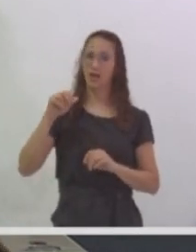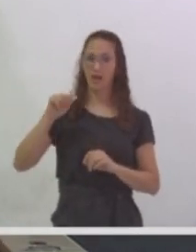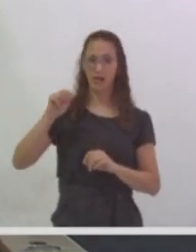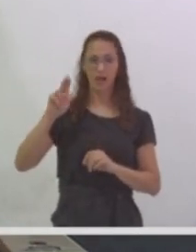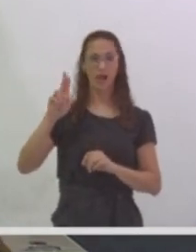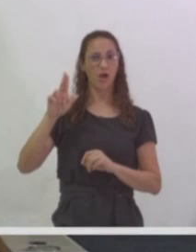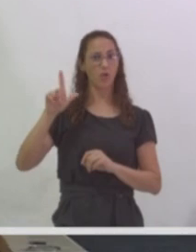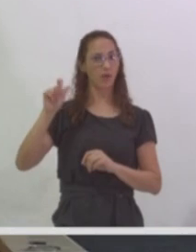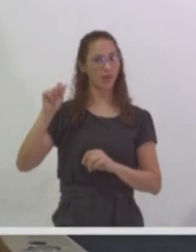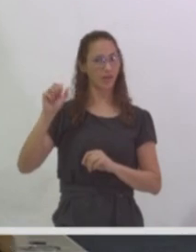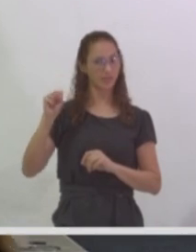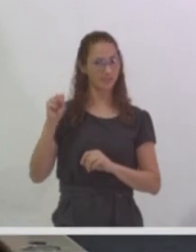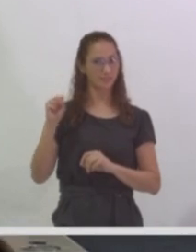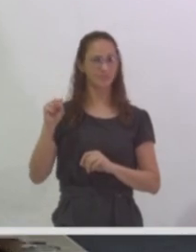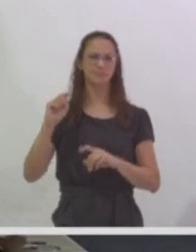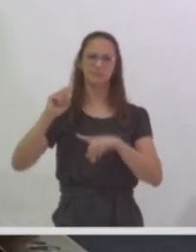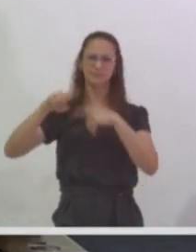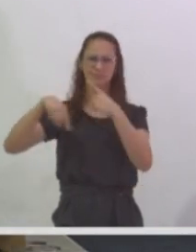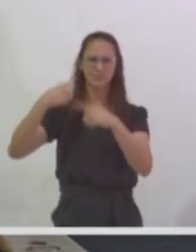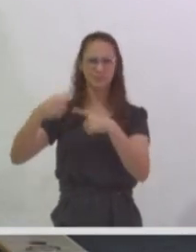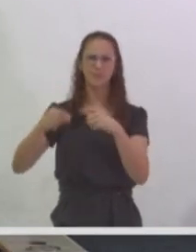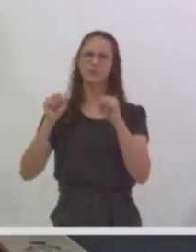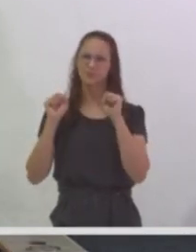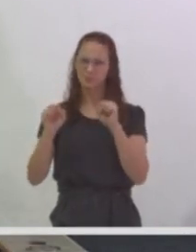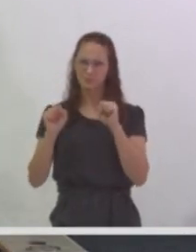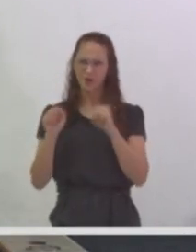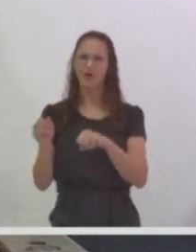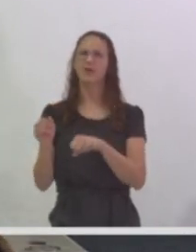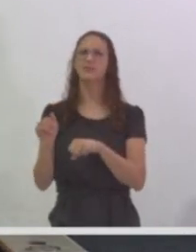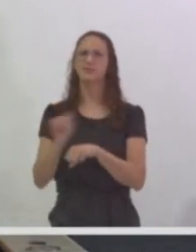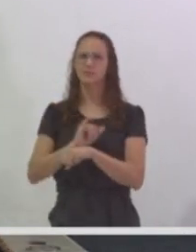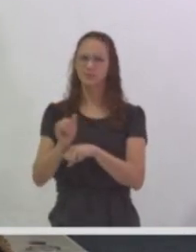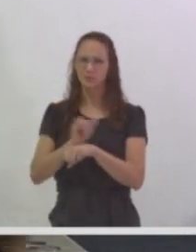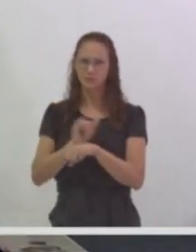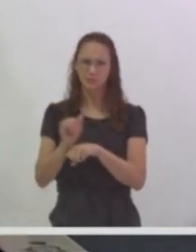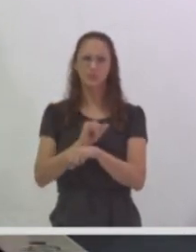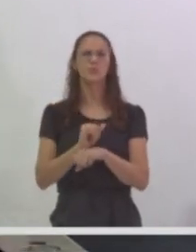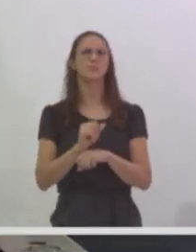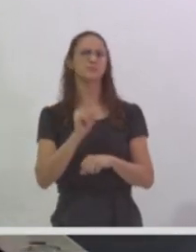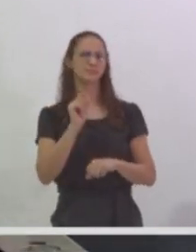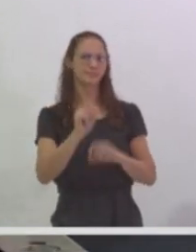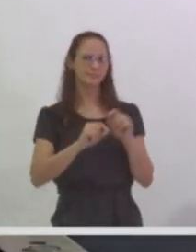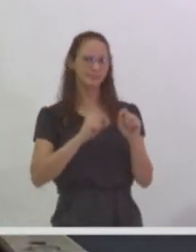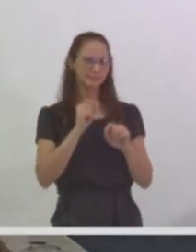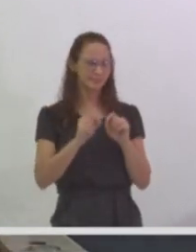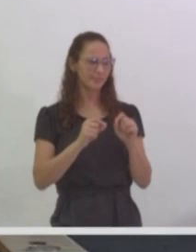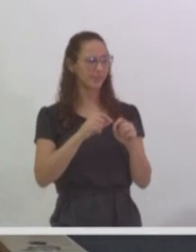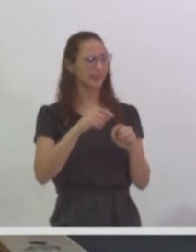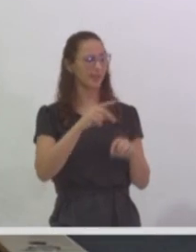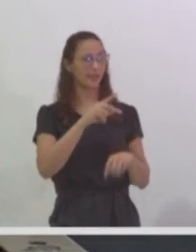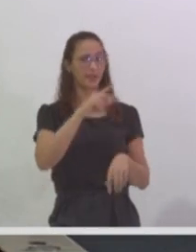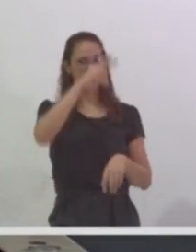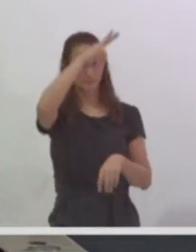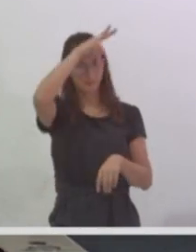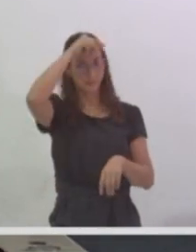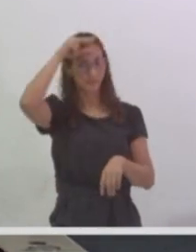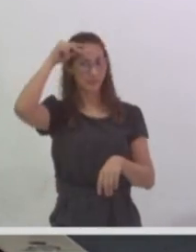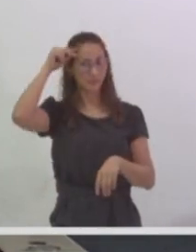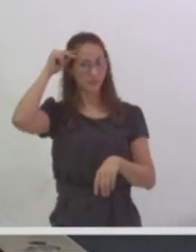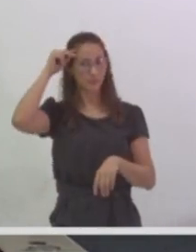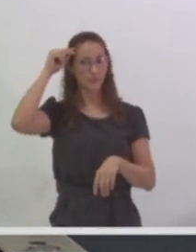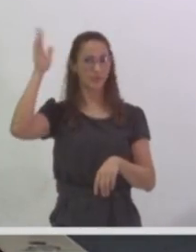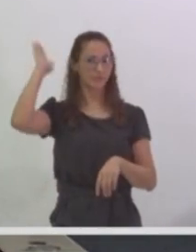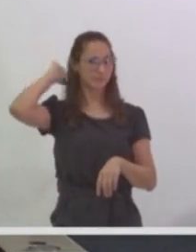vai no YouTube, olha lá, Prefeitura de Belém, que você vai conseguir ver todas as nossas aulas lá para vocês acompanharem. Lá você dá o